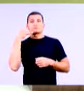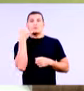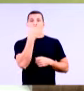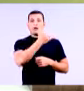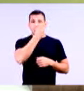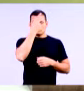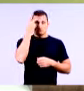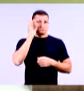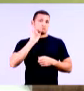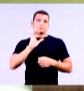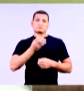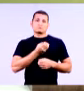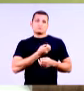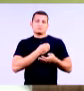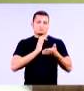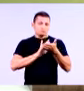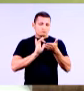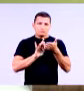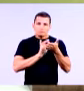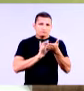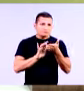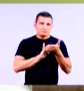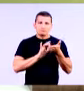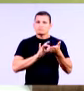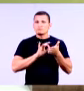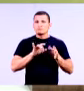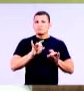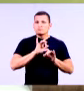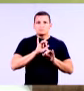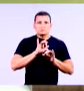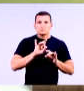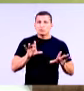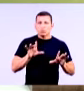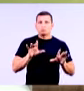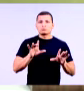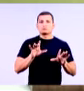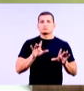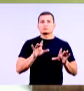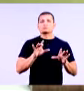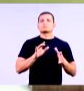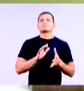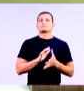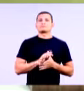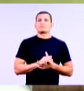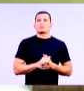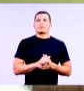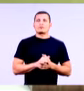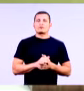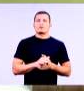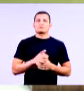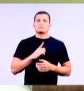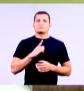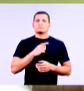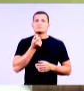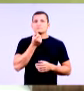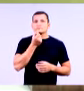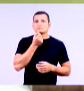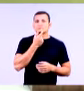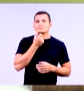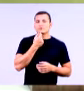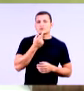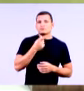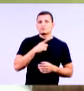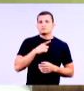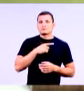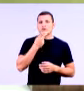você digitar o número dela, mandar ligar e fazer esse contato, né? Tanto que existem piadas difusas por aí que dizem que